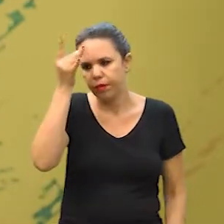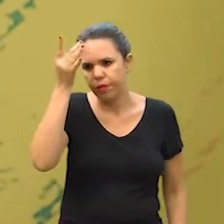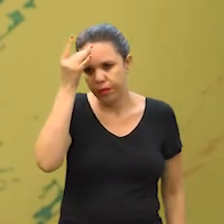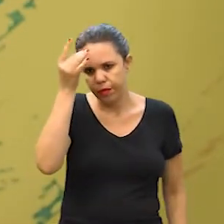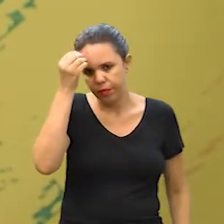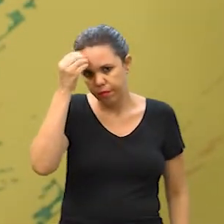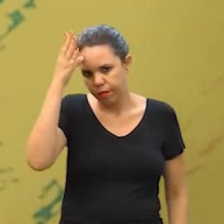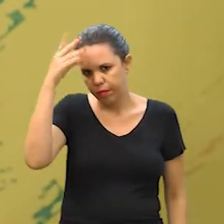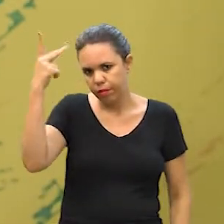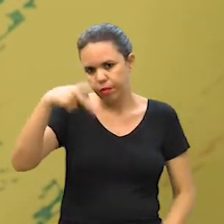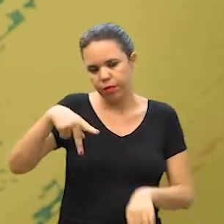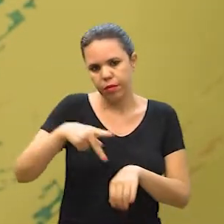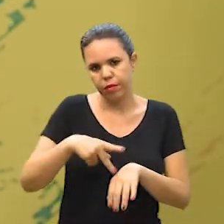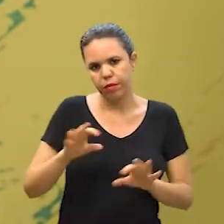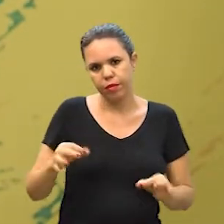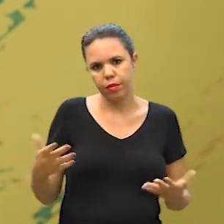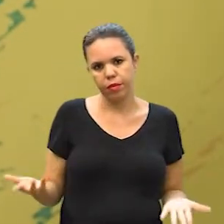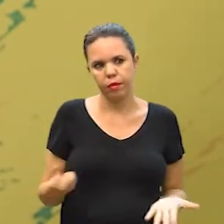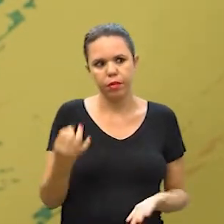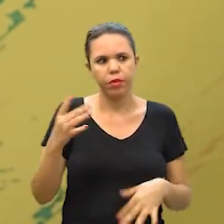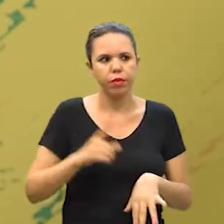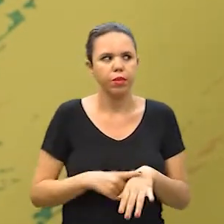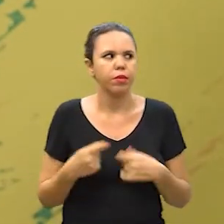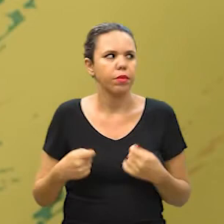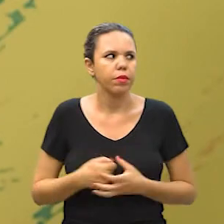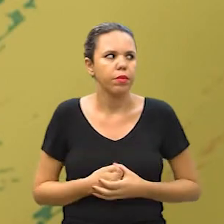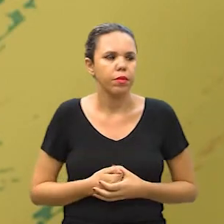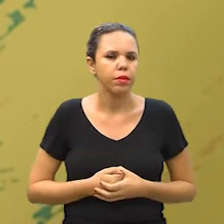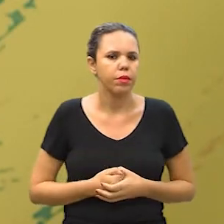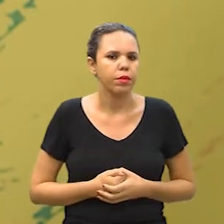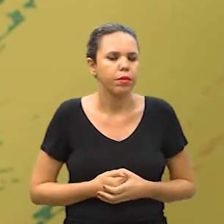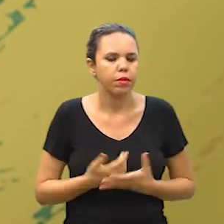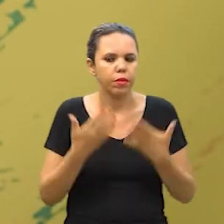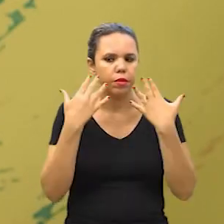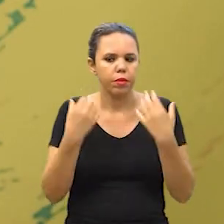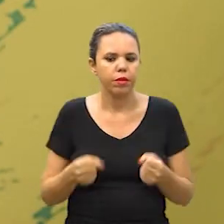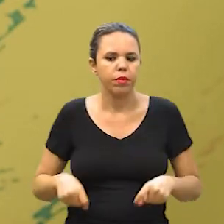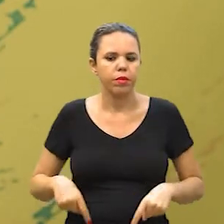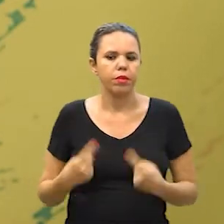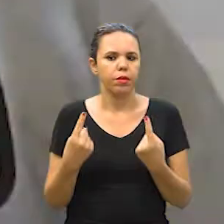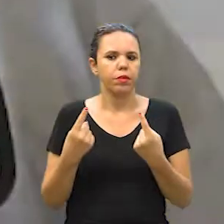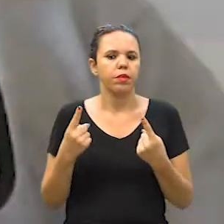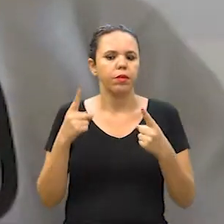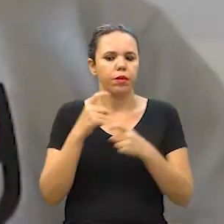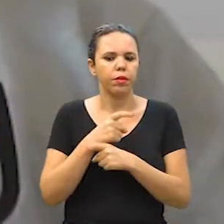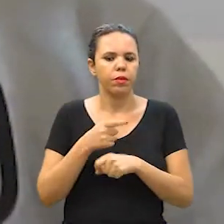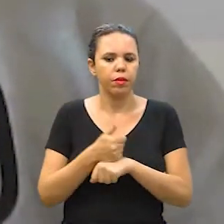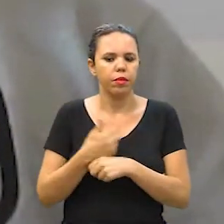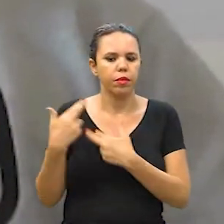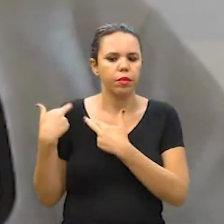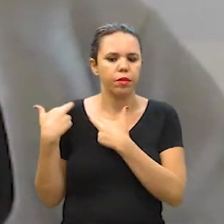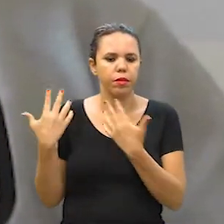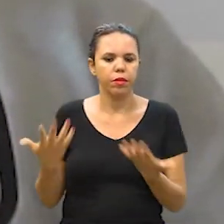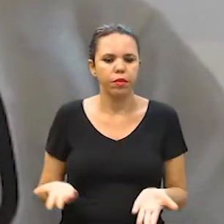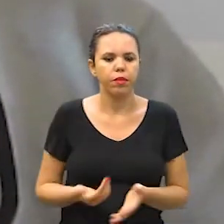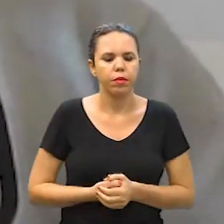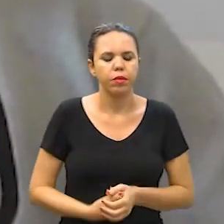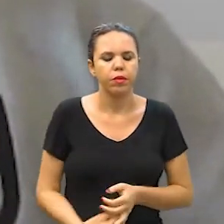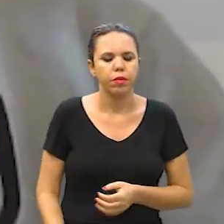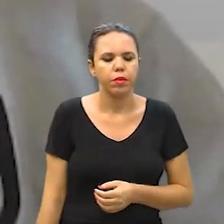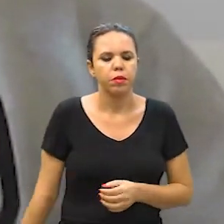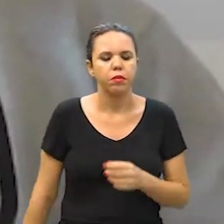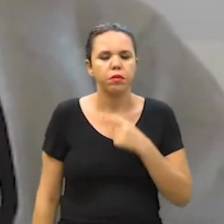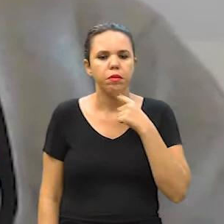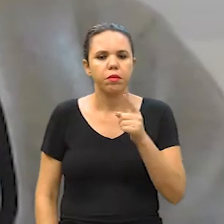muita coisa lá, né? Então, quanto tempo é necessário, Mário, para encarar um desafio como esse? Perfeito, André. Essa é